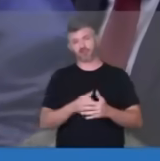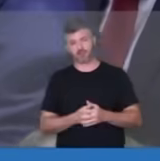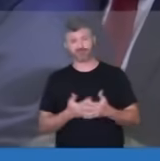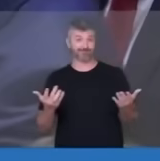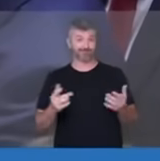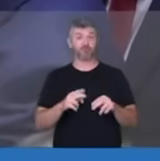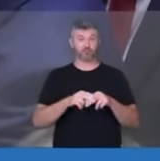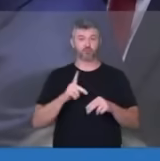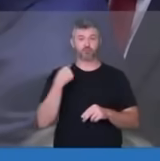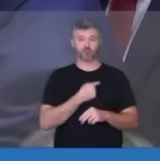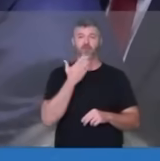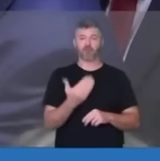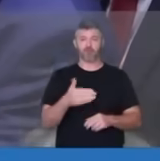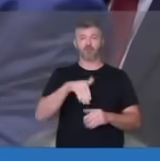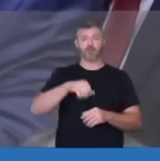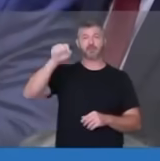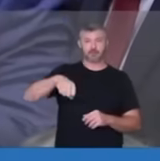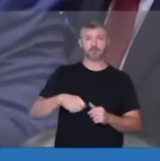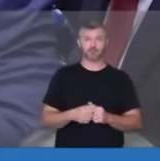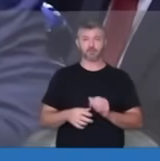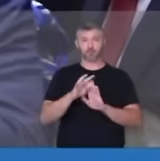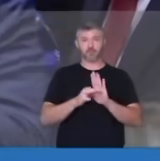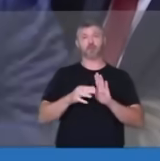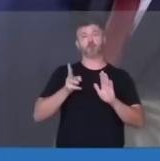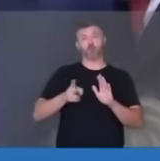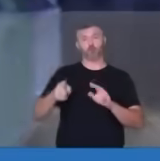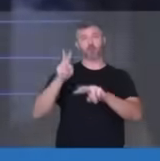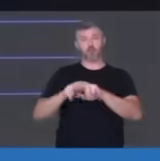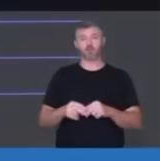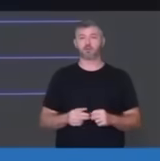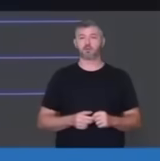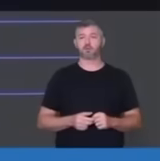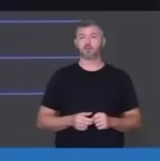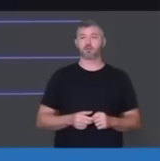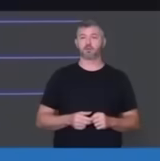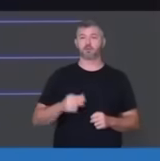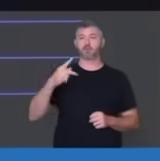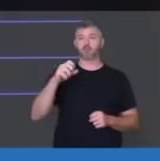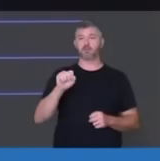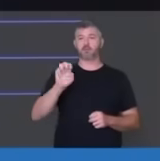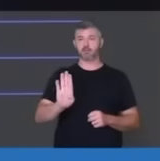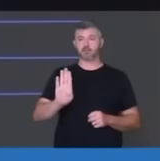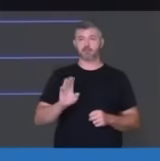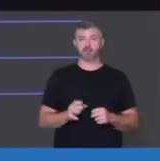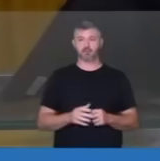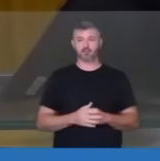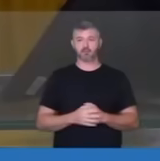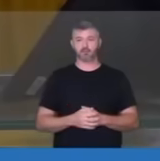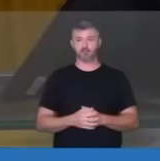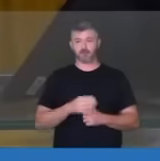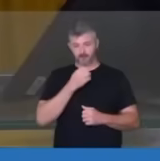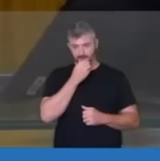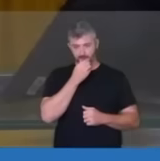que nós somos favoráveis e votamos sim à manutenção da prisão preventiva. PSB, como orienta o PSB?